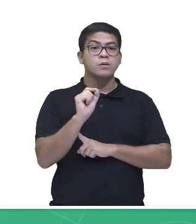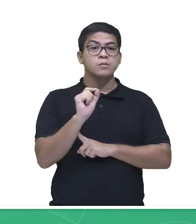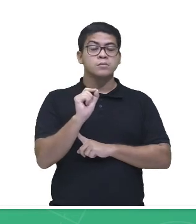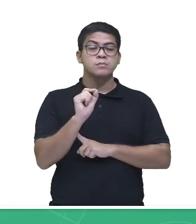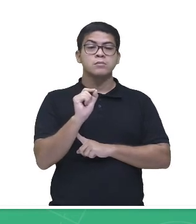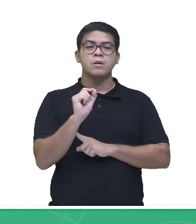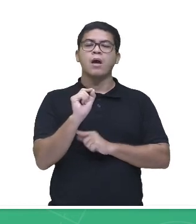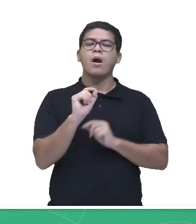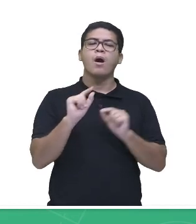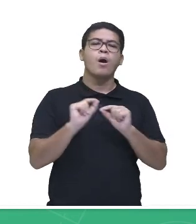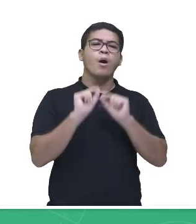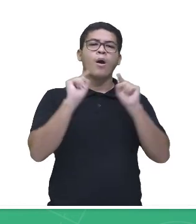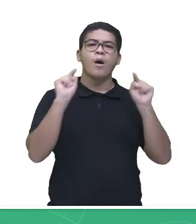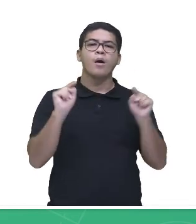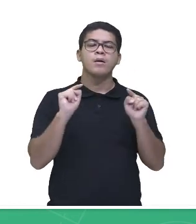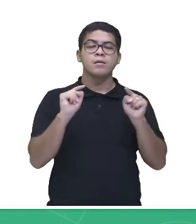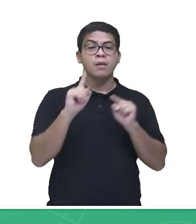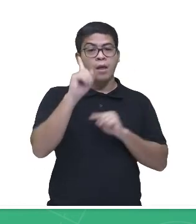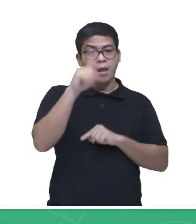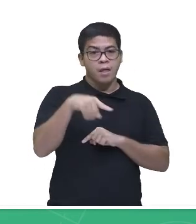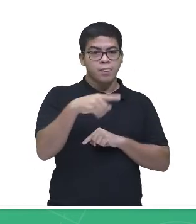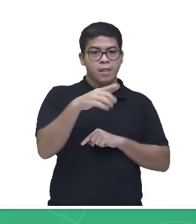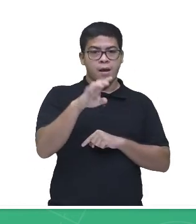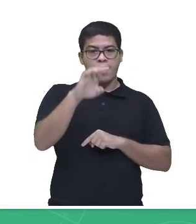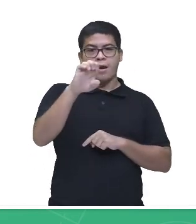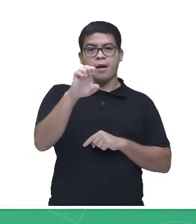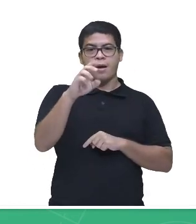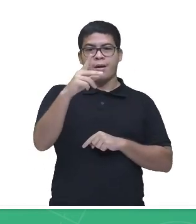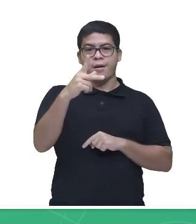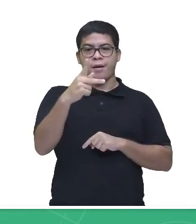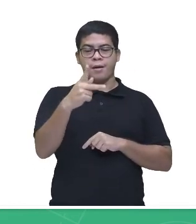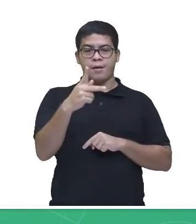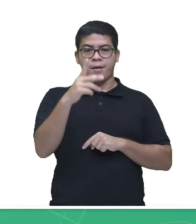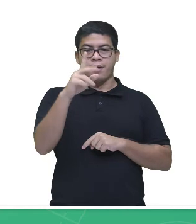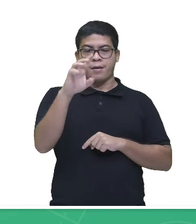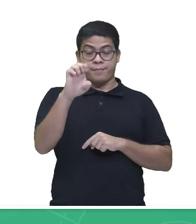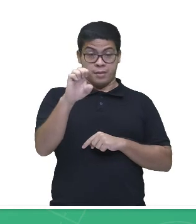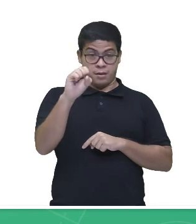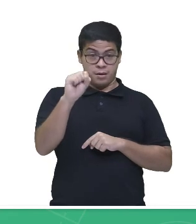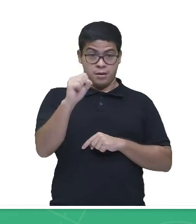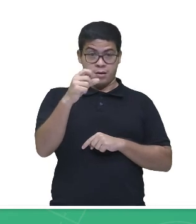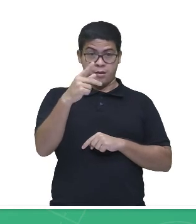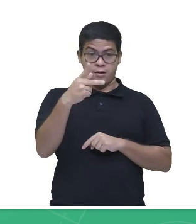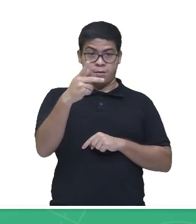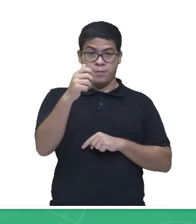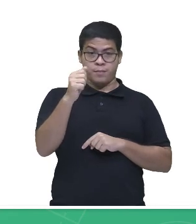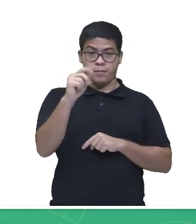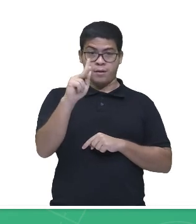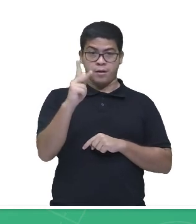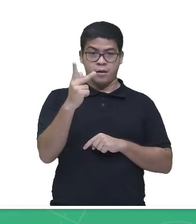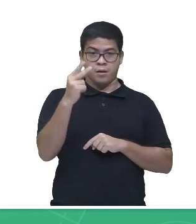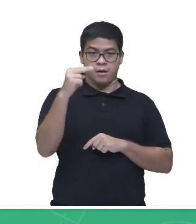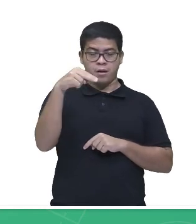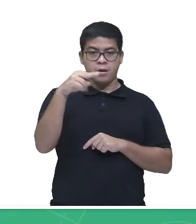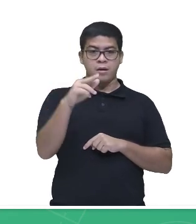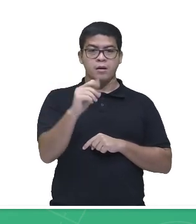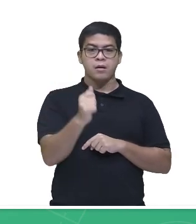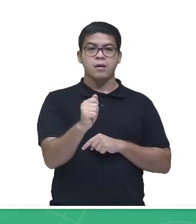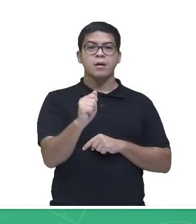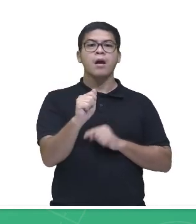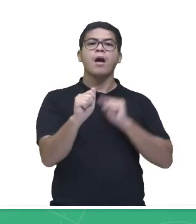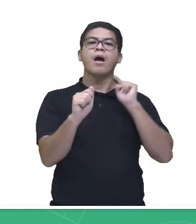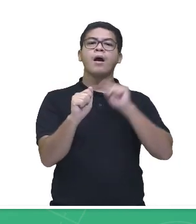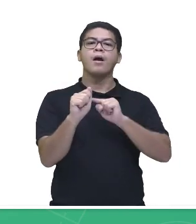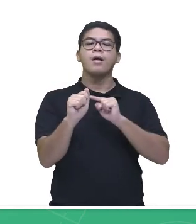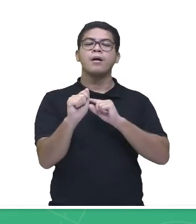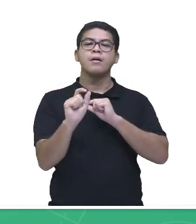quem nós estamos falando? Da Espanha. Se eu estou falando da Espanha e estou falando que lá tem calor, é singular também, então eu estou falando aqui da